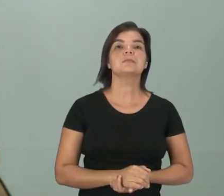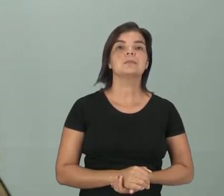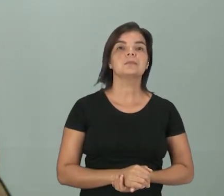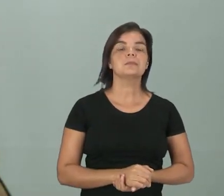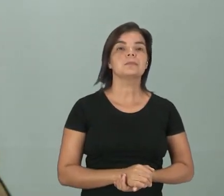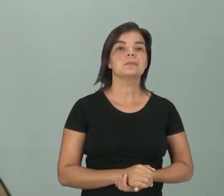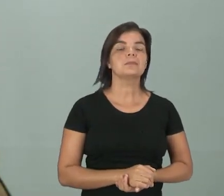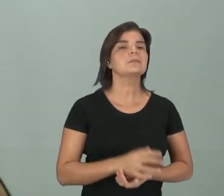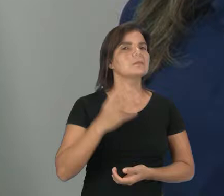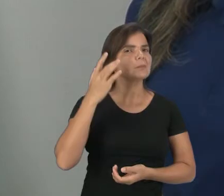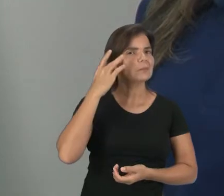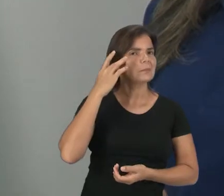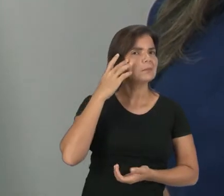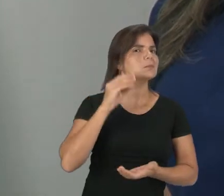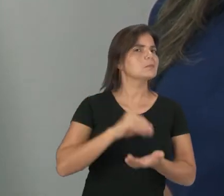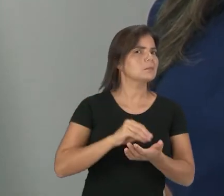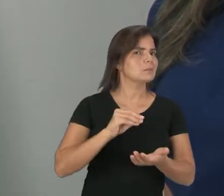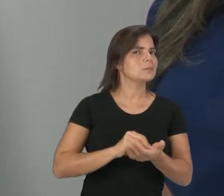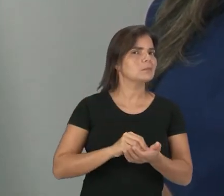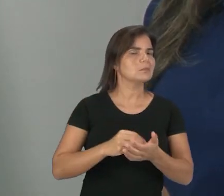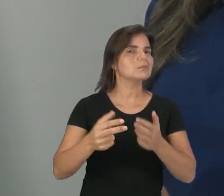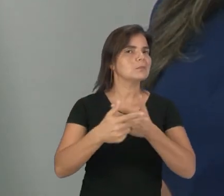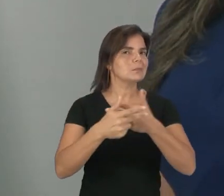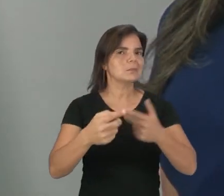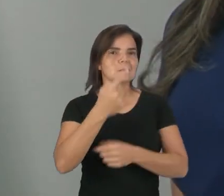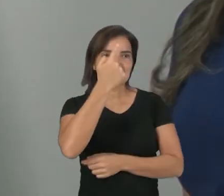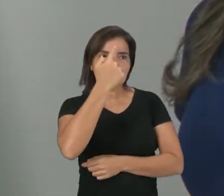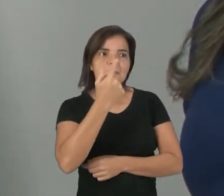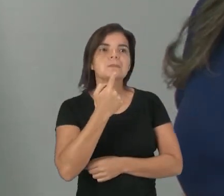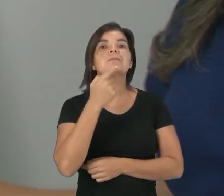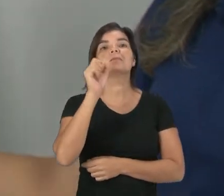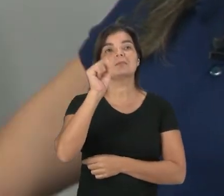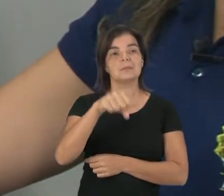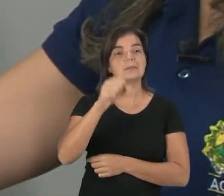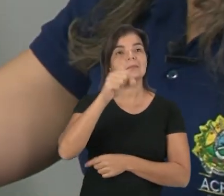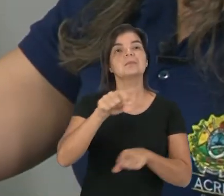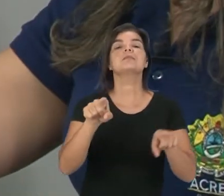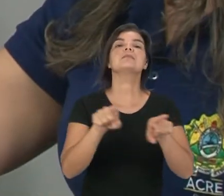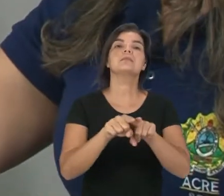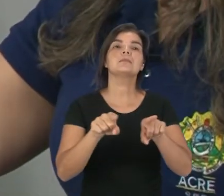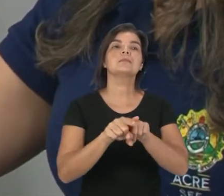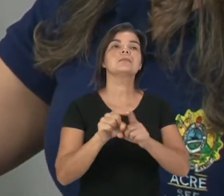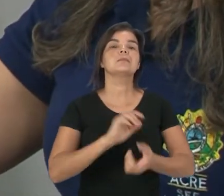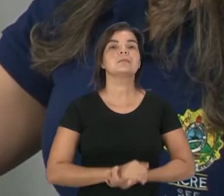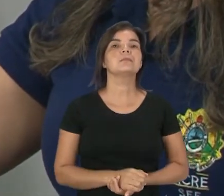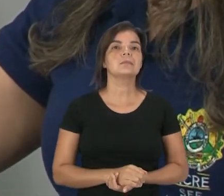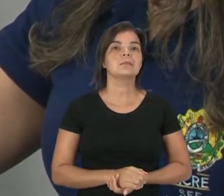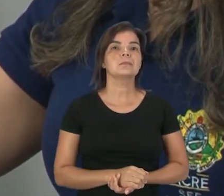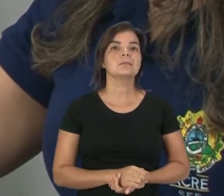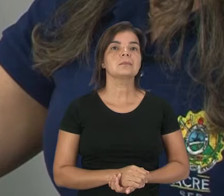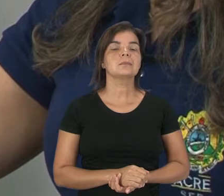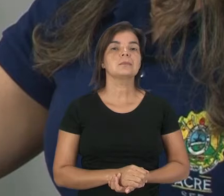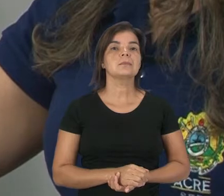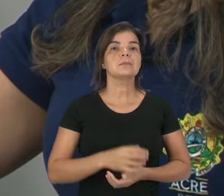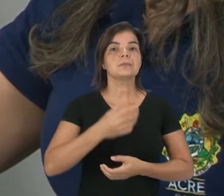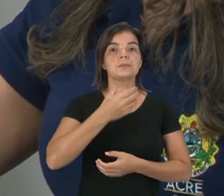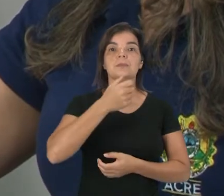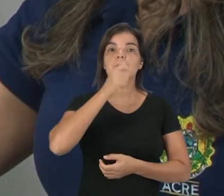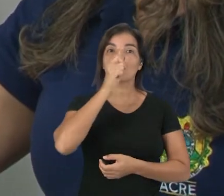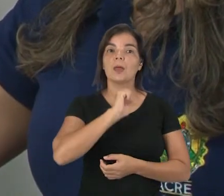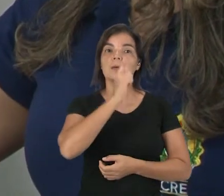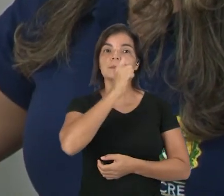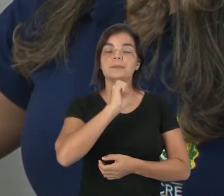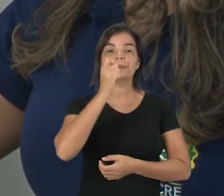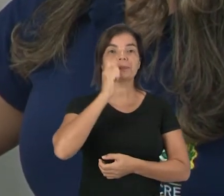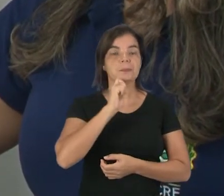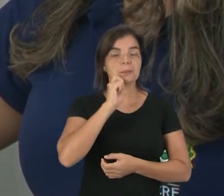alguma? Será que está faltando mais alguma imagem? Sim, muito bem, está faltando a nossa casquinha de